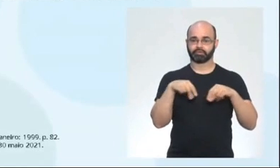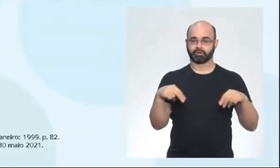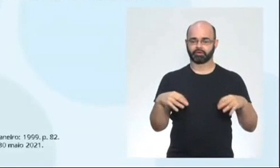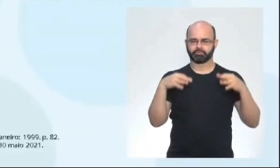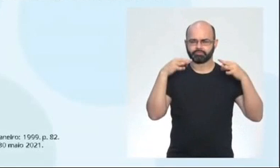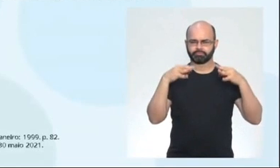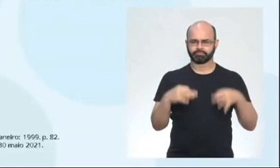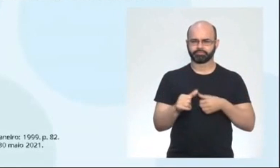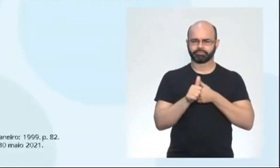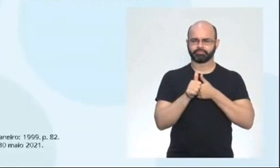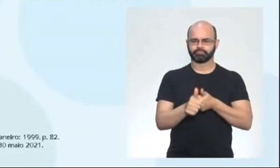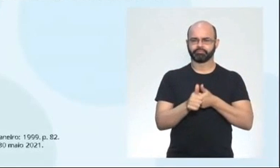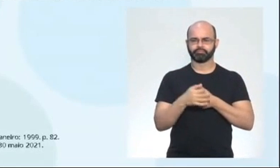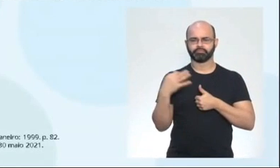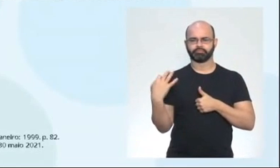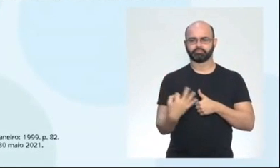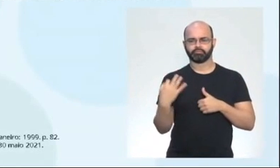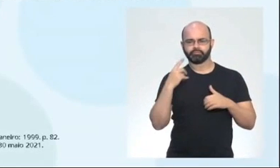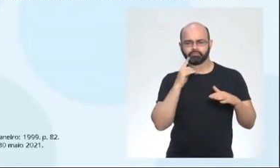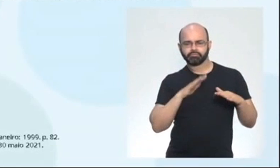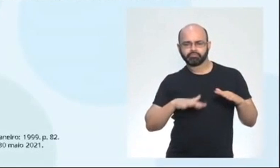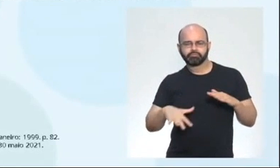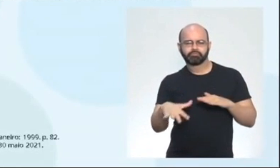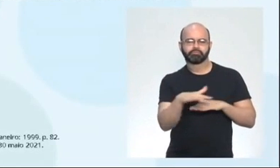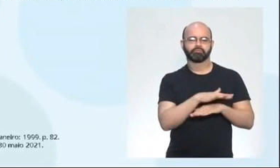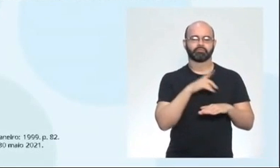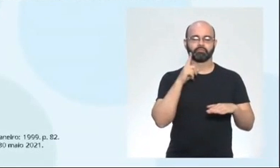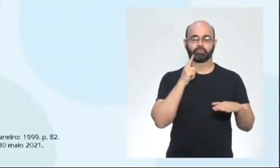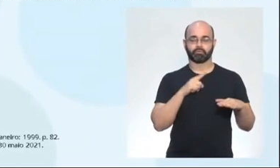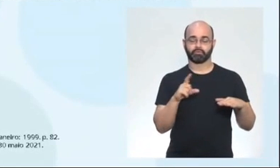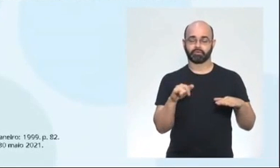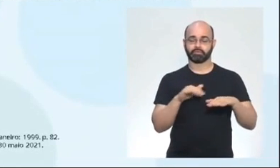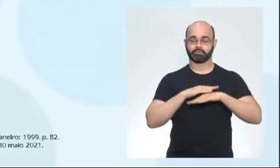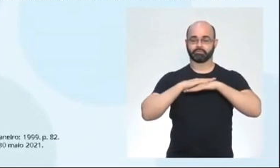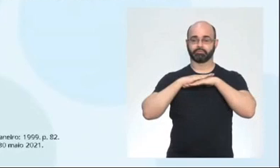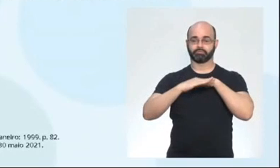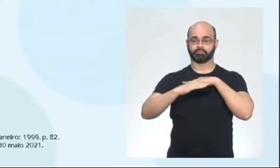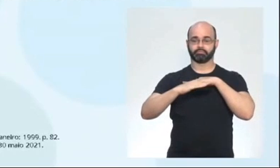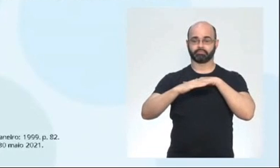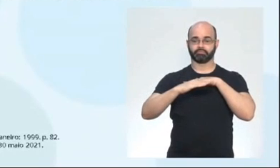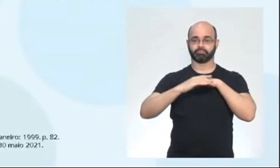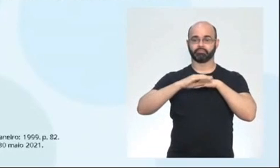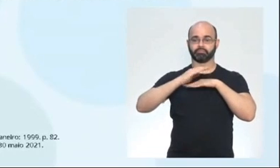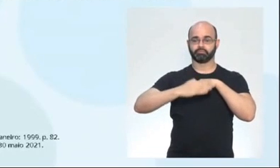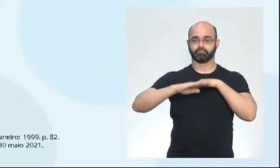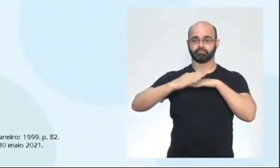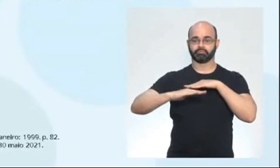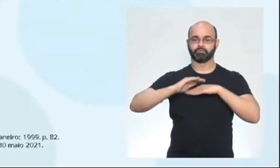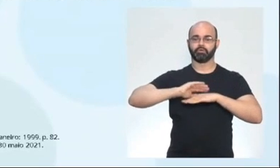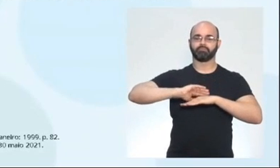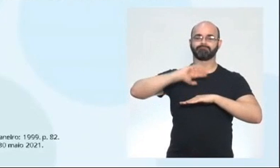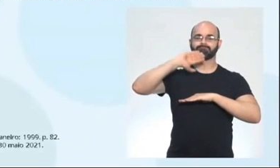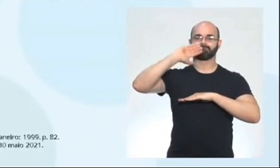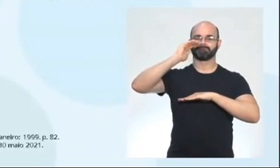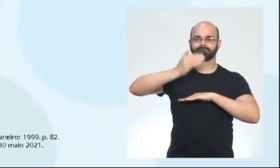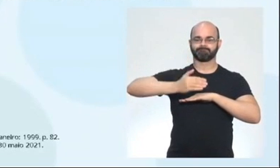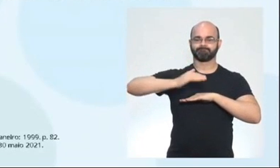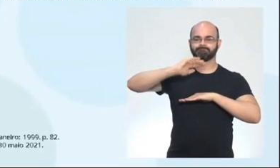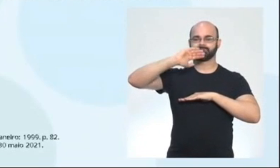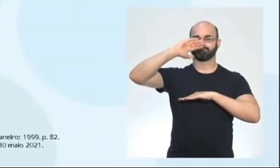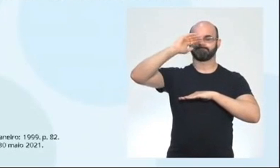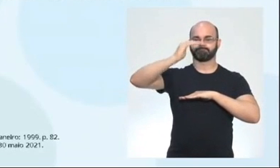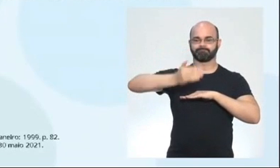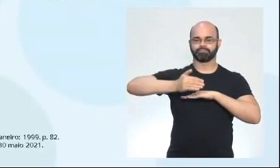ser representado. As curvas de nível irão indicar se o terreno é plano, ondulado, montanhoso, ou se